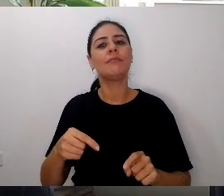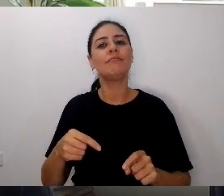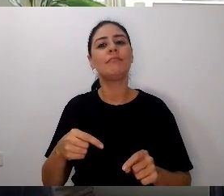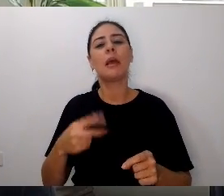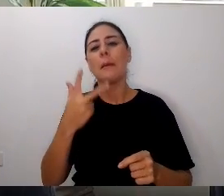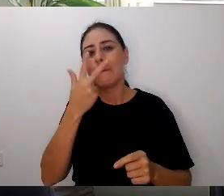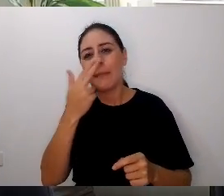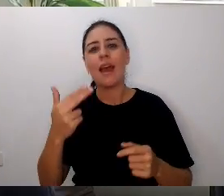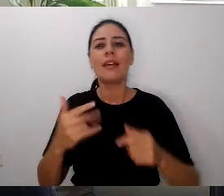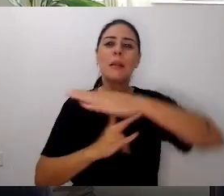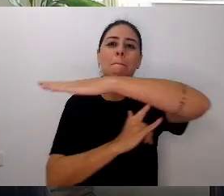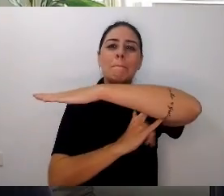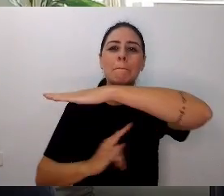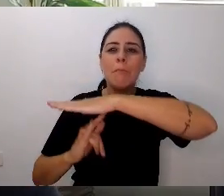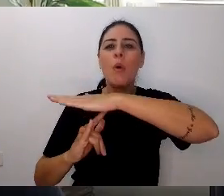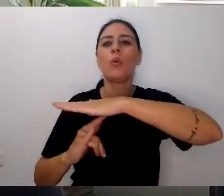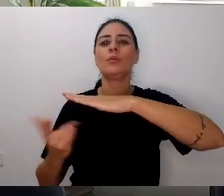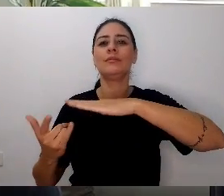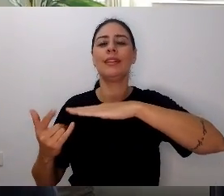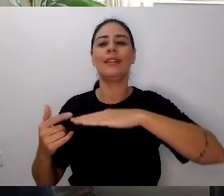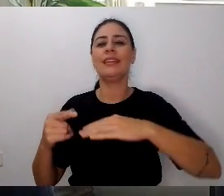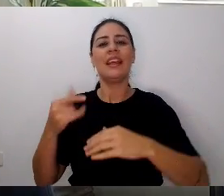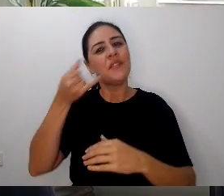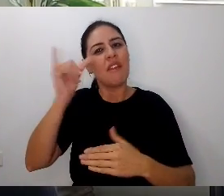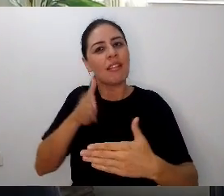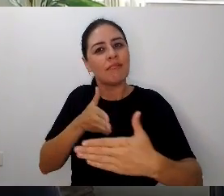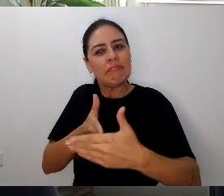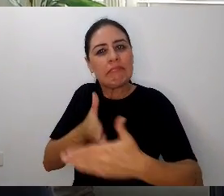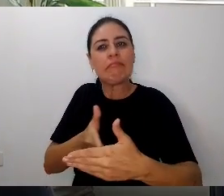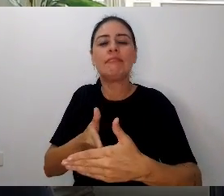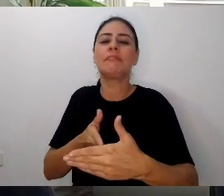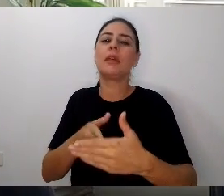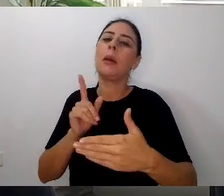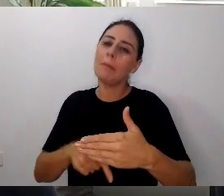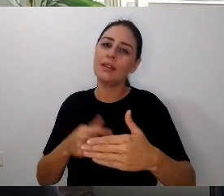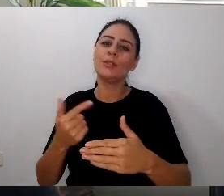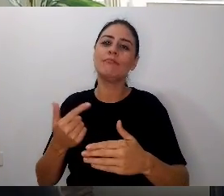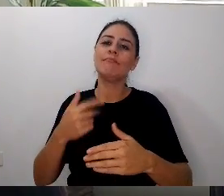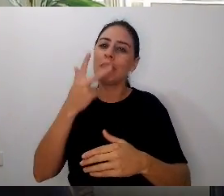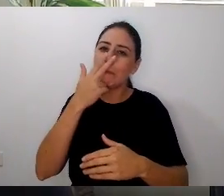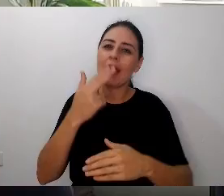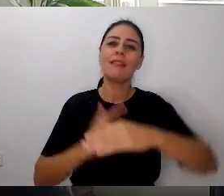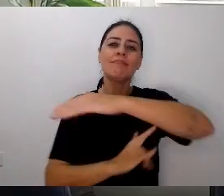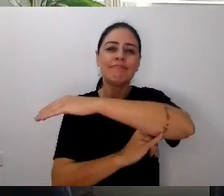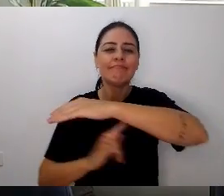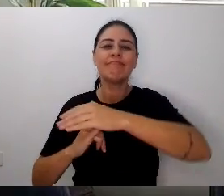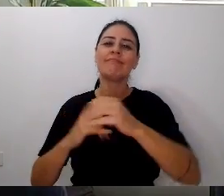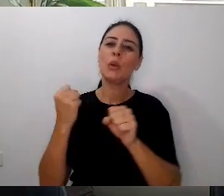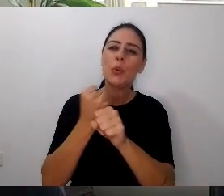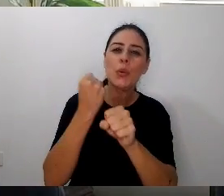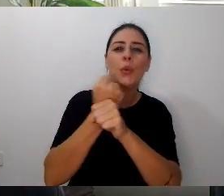caminhar, essa ponte, que a gente não crie barreiras, mas que a gente construa pontes, né? São falas assim